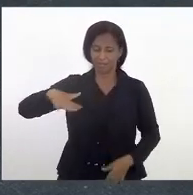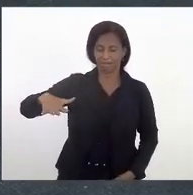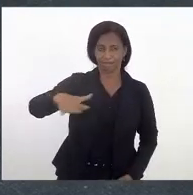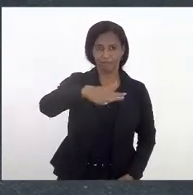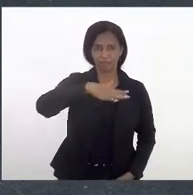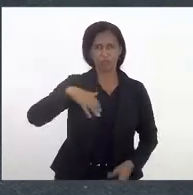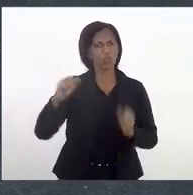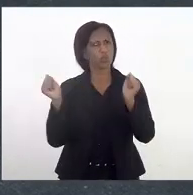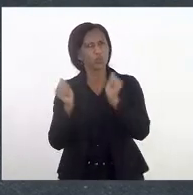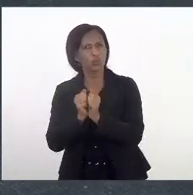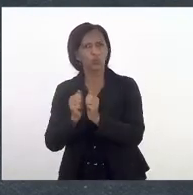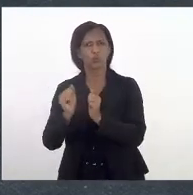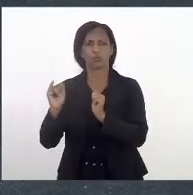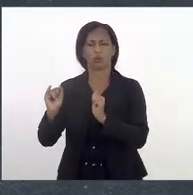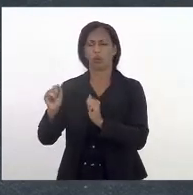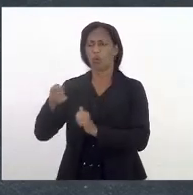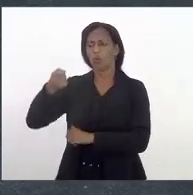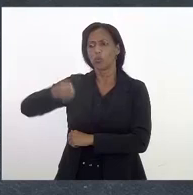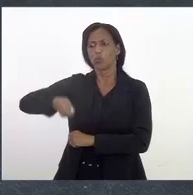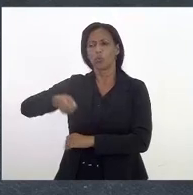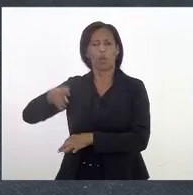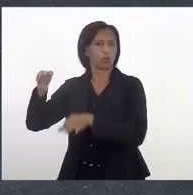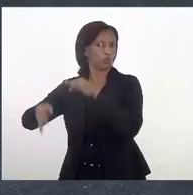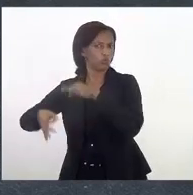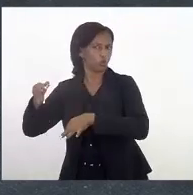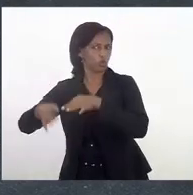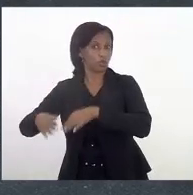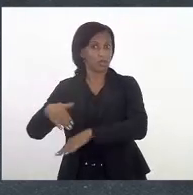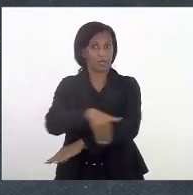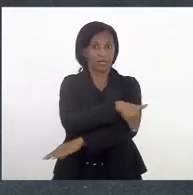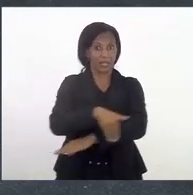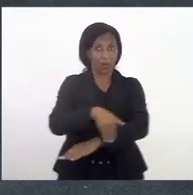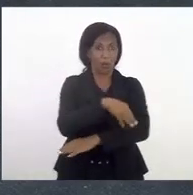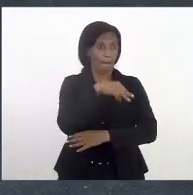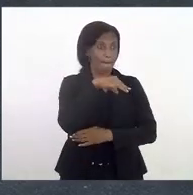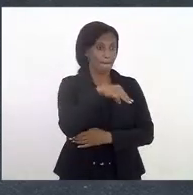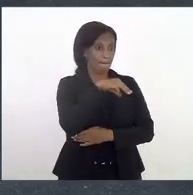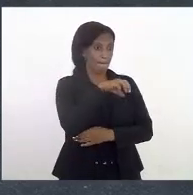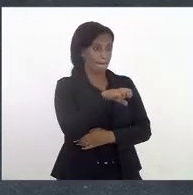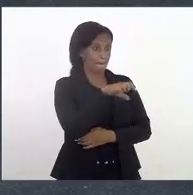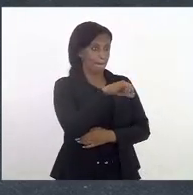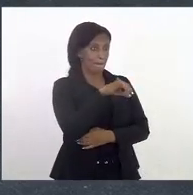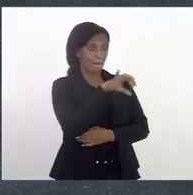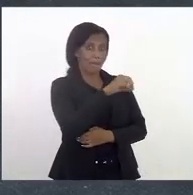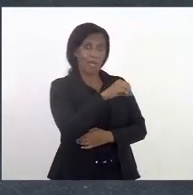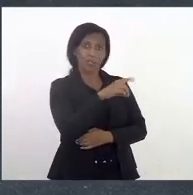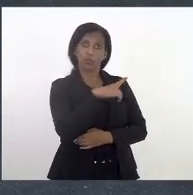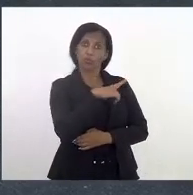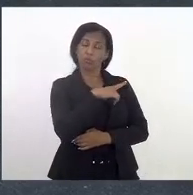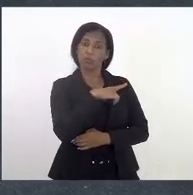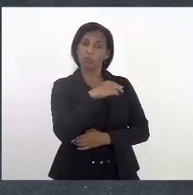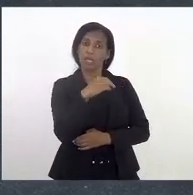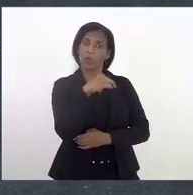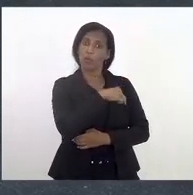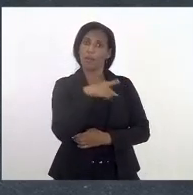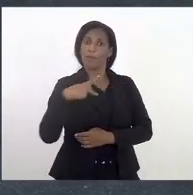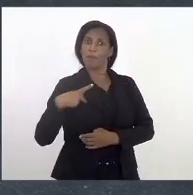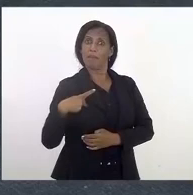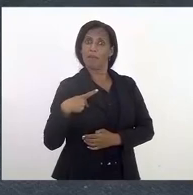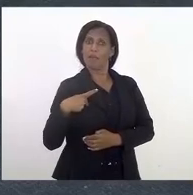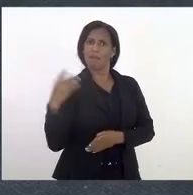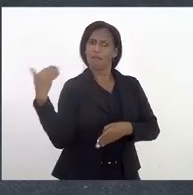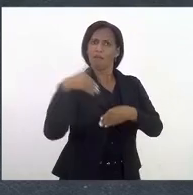tribunal de justiça que na Rua México seu conhece tem um ministério público eleitoral